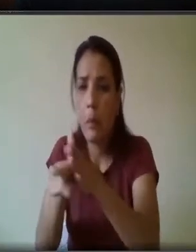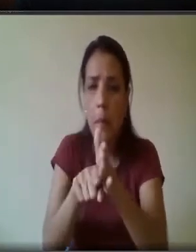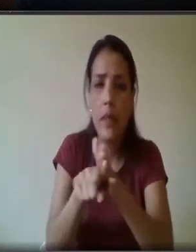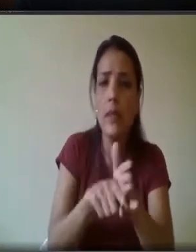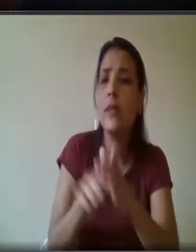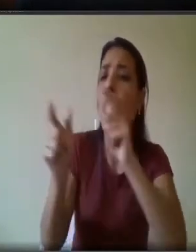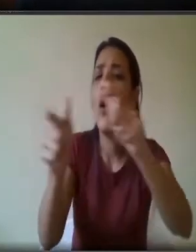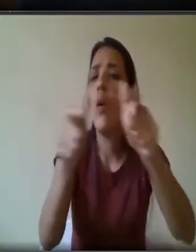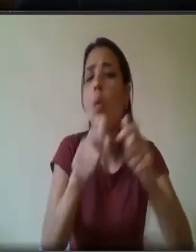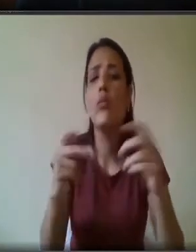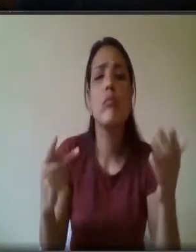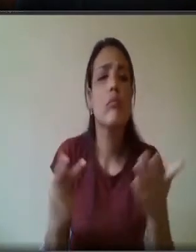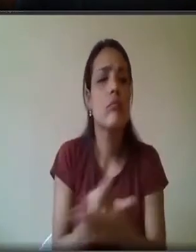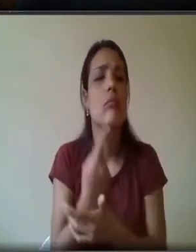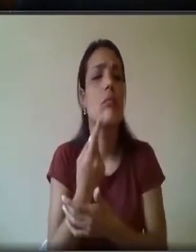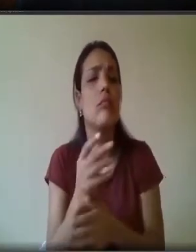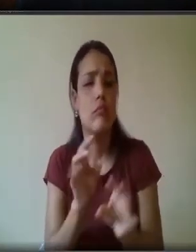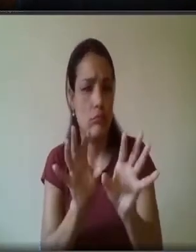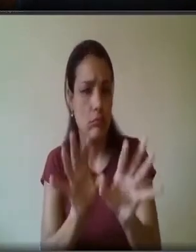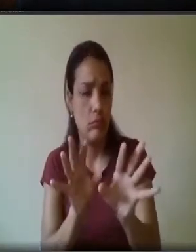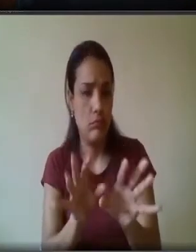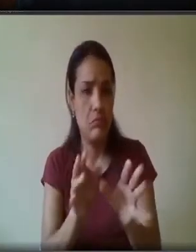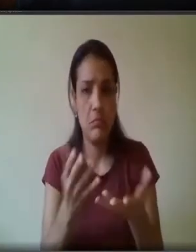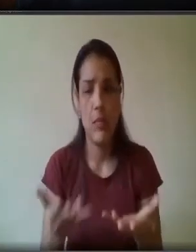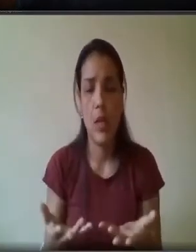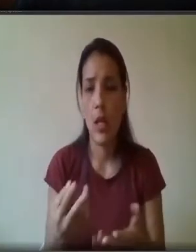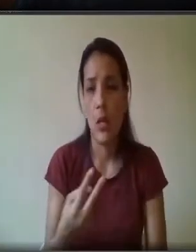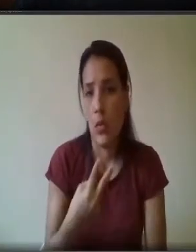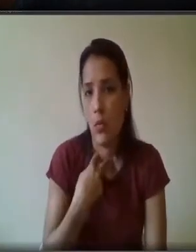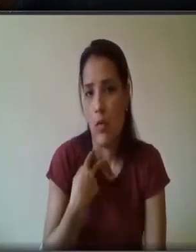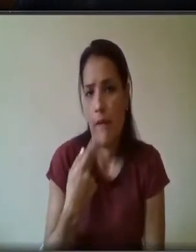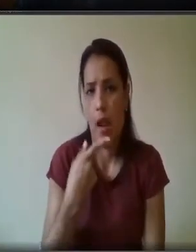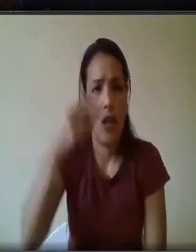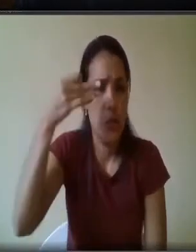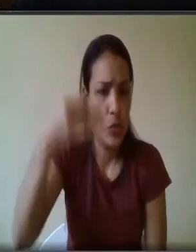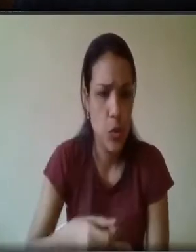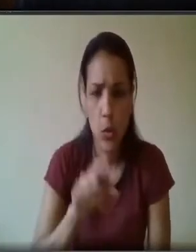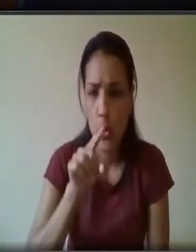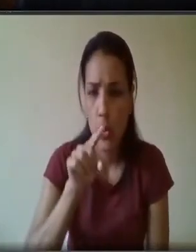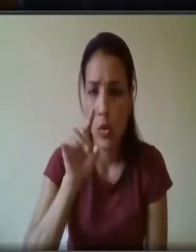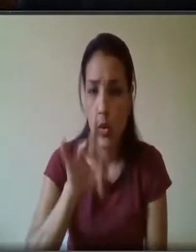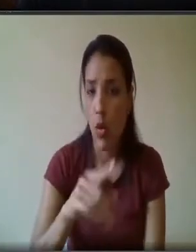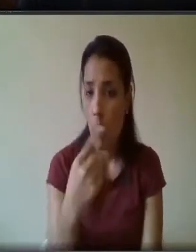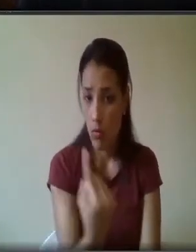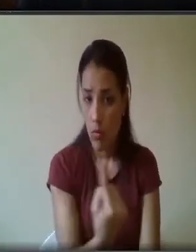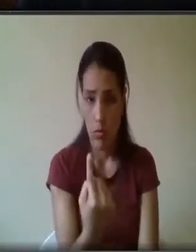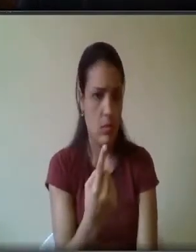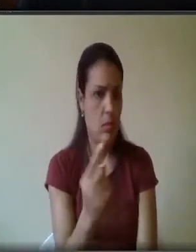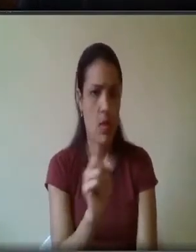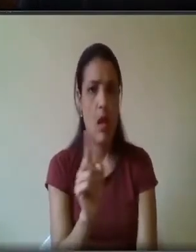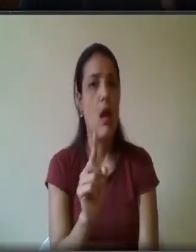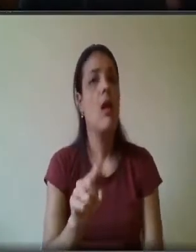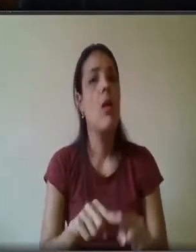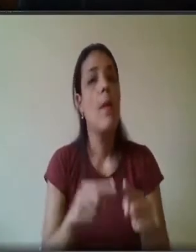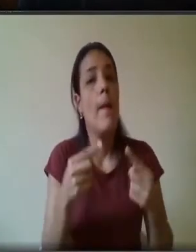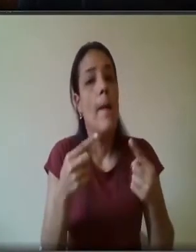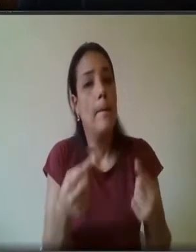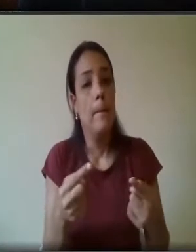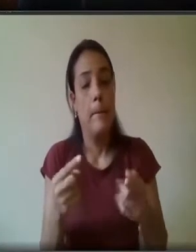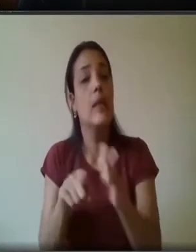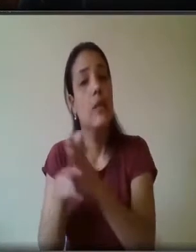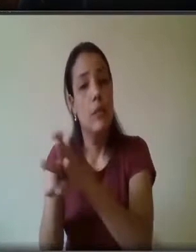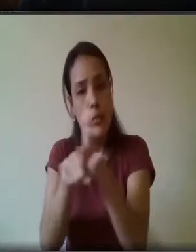O exemplo clássico, eu não posso aqui afirmar que é o único, mas até hoje eu ainda não encontrei. É a falha de San